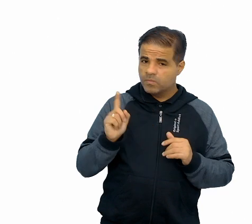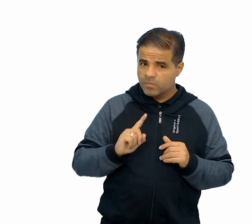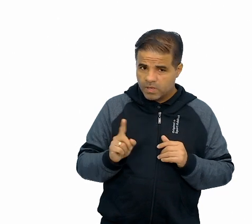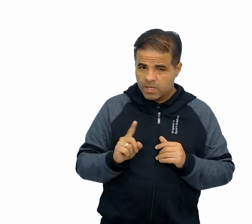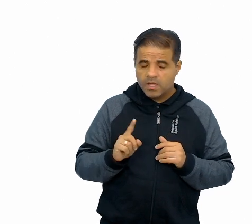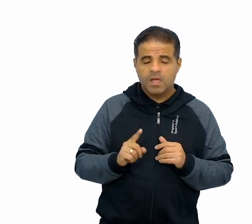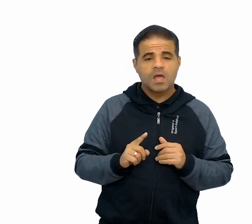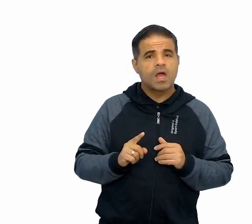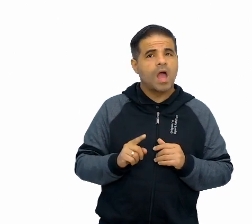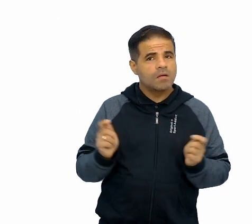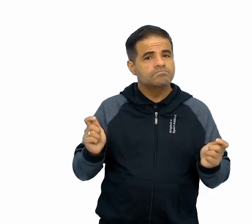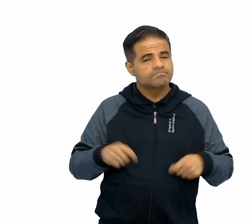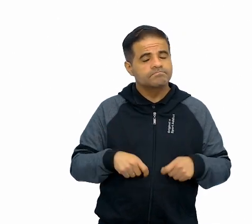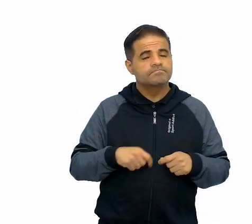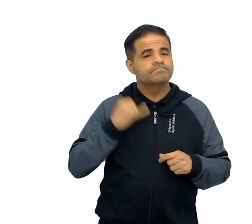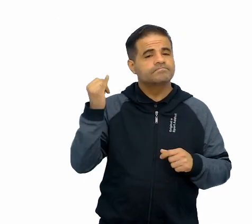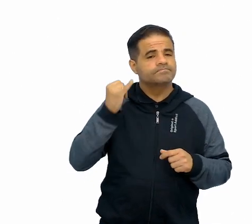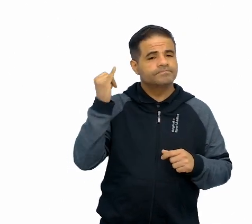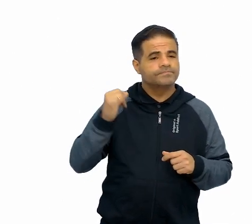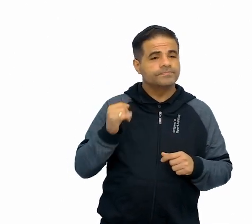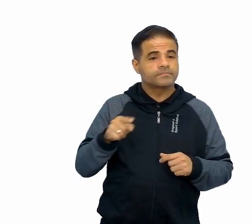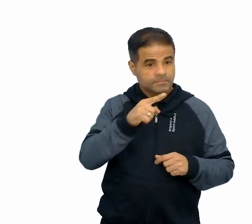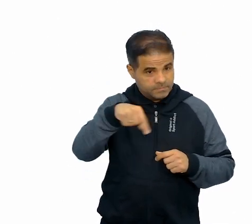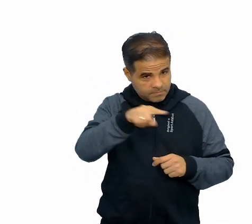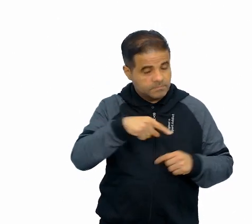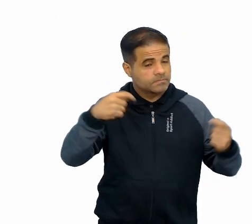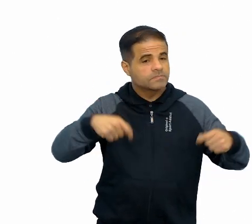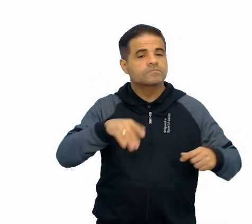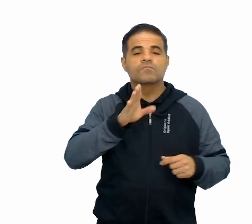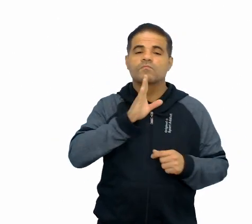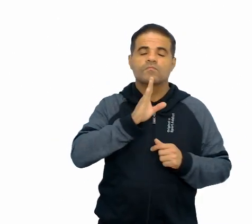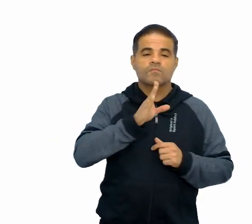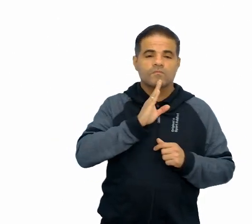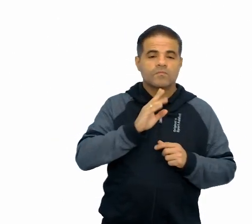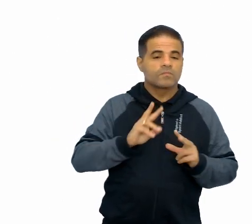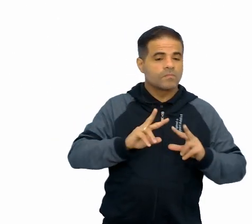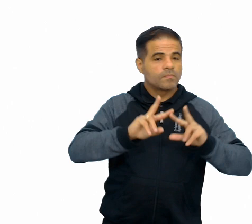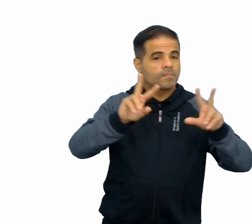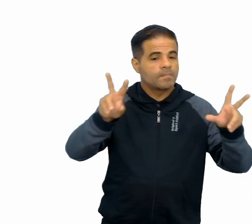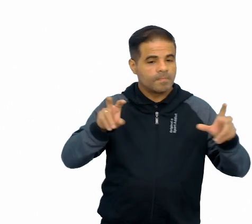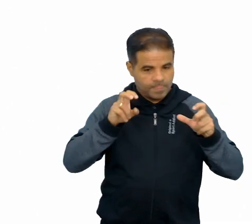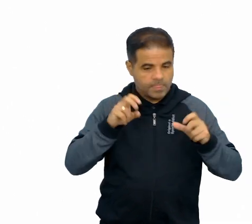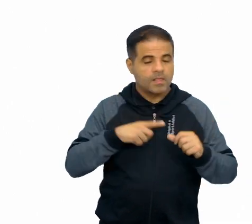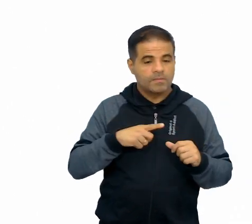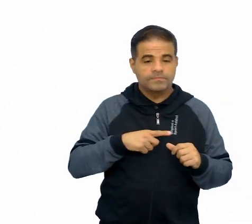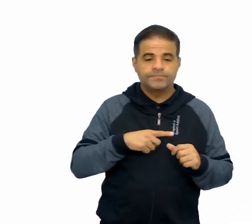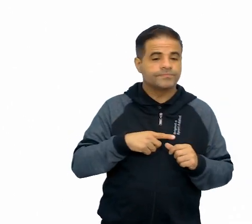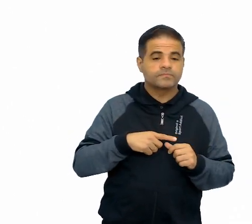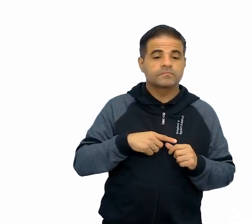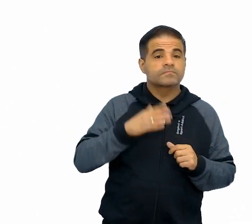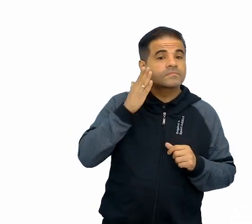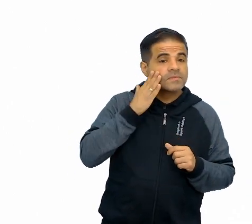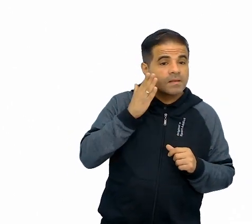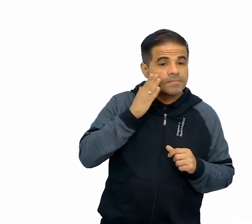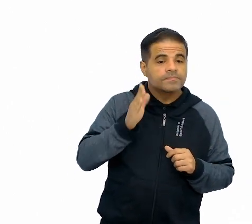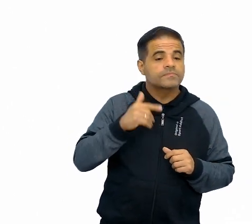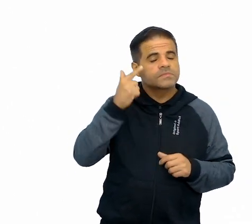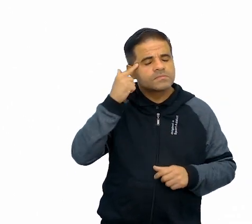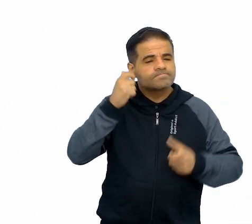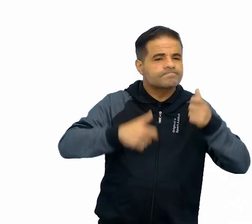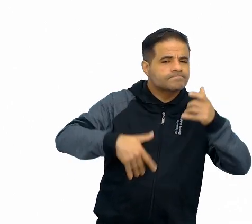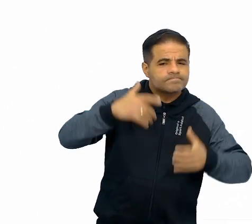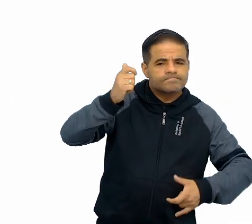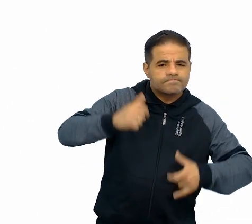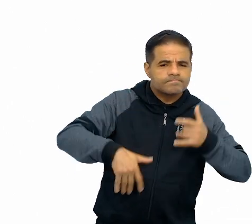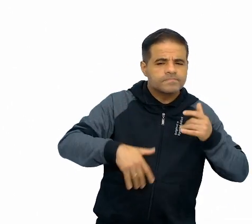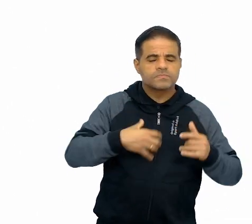convencionalmente, uma condição fundamental é que eles conheçam as cantigas de memória, né? Ou seja, que eles saibam recitá-las de